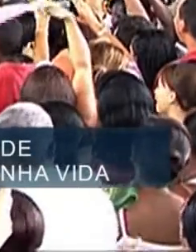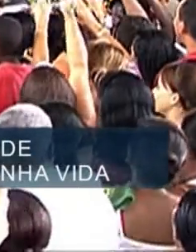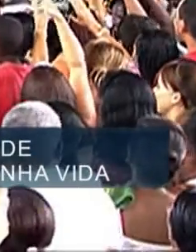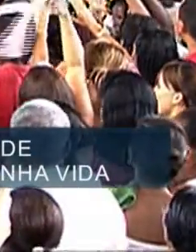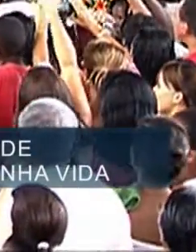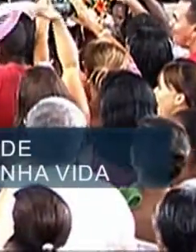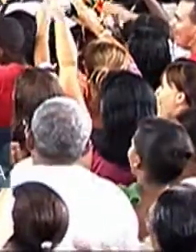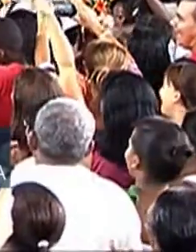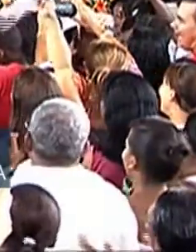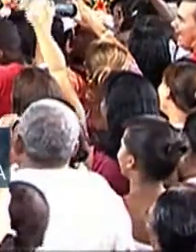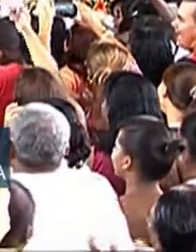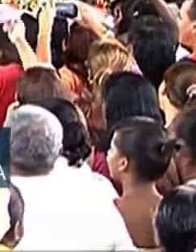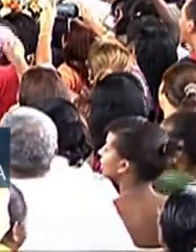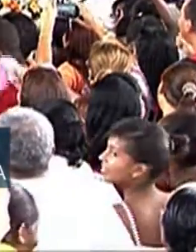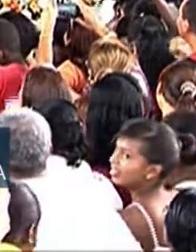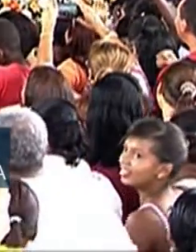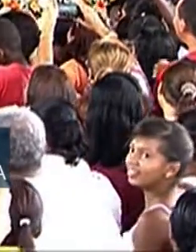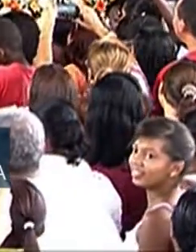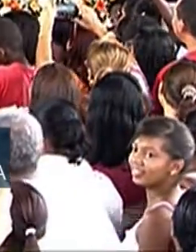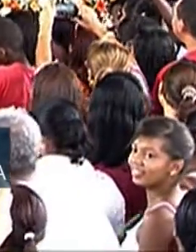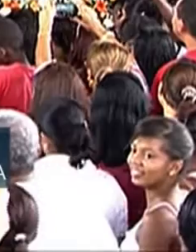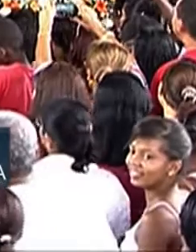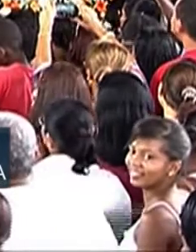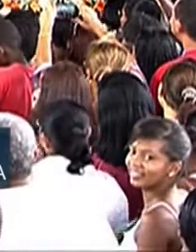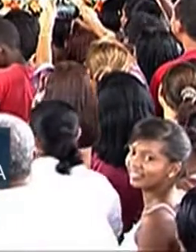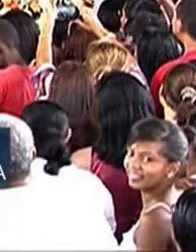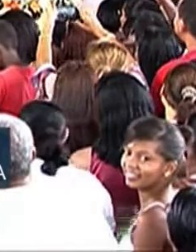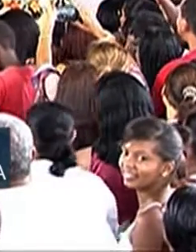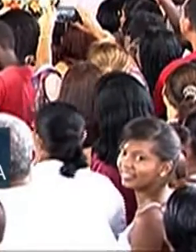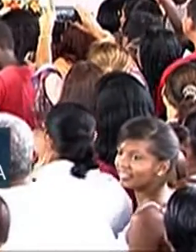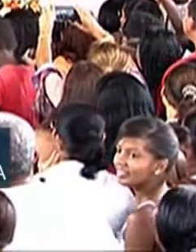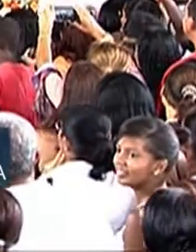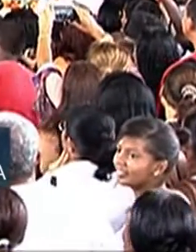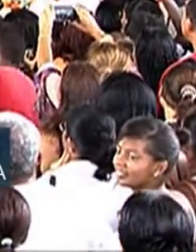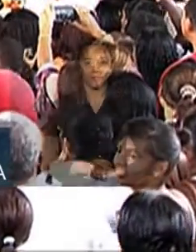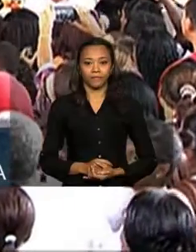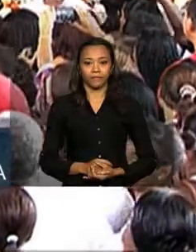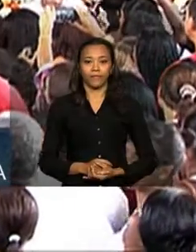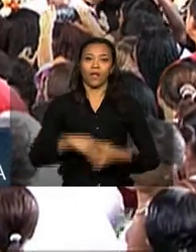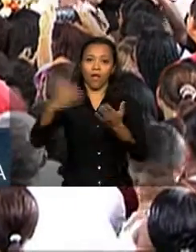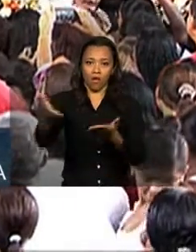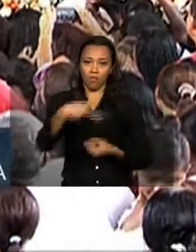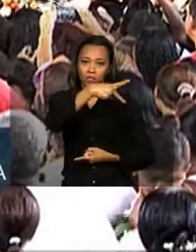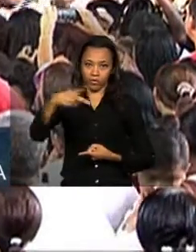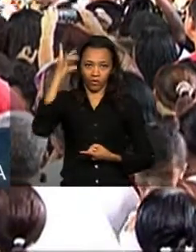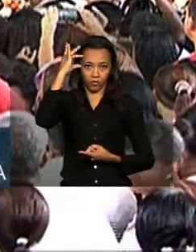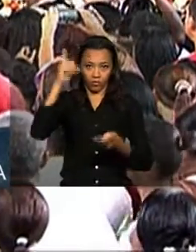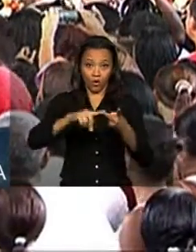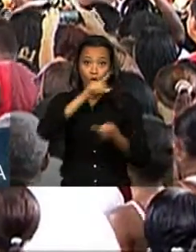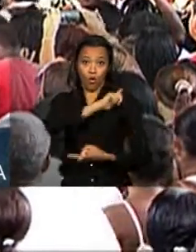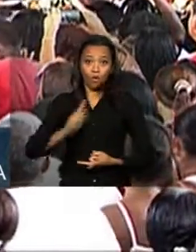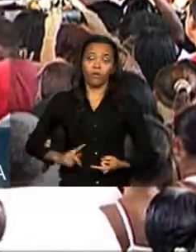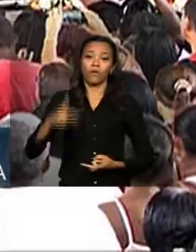E neste momento convidamos a presidenta da República, o governador da Bahia, o ministro das cidades,